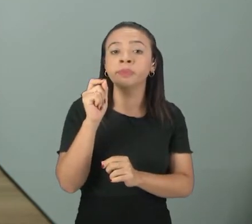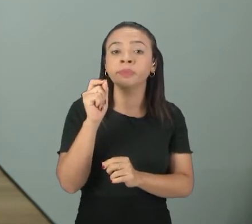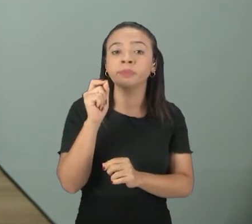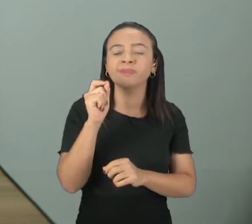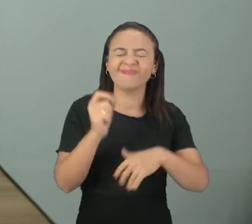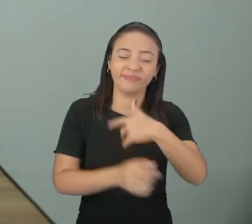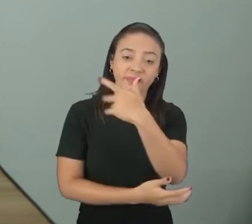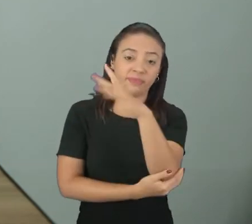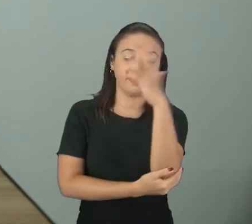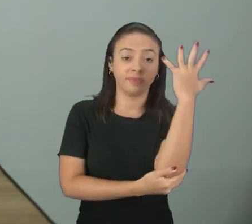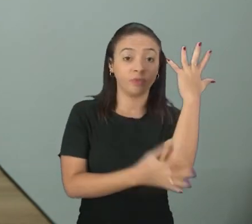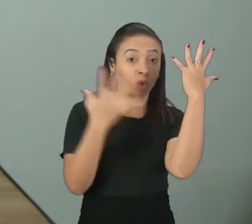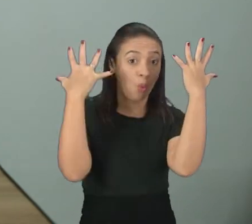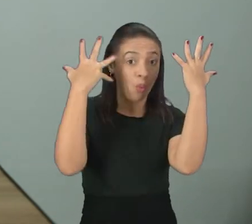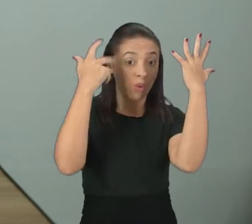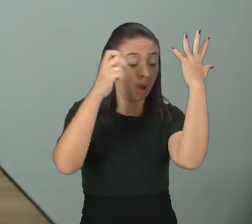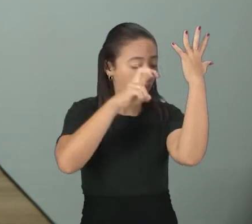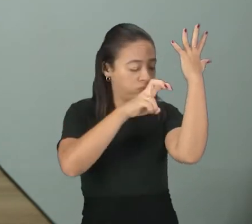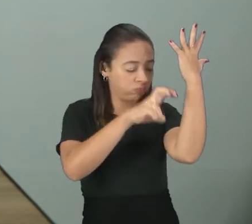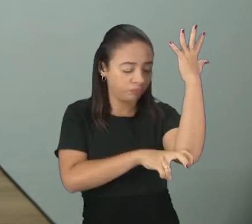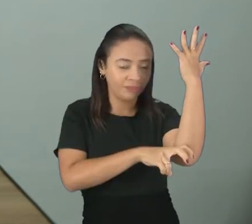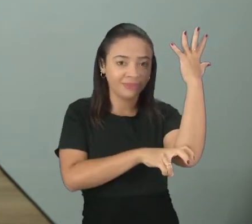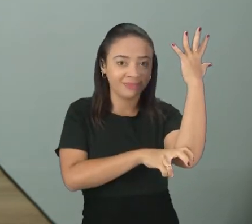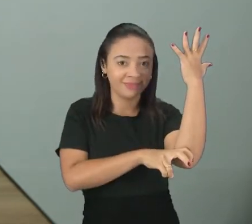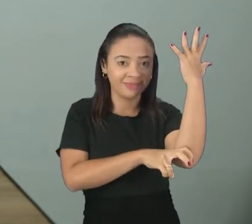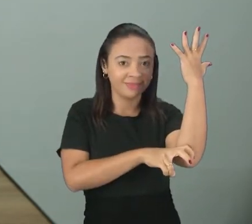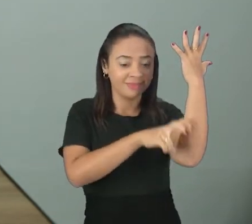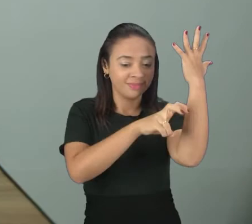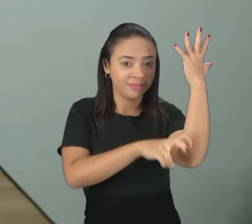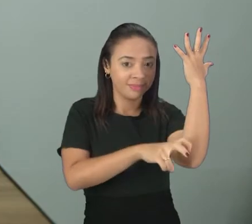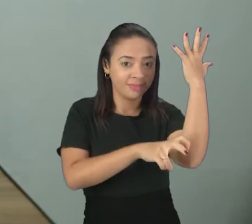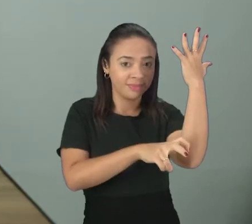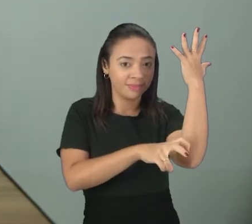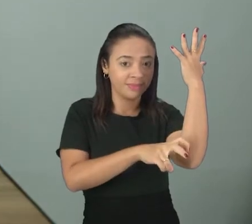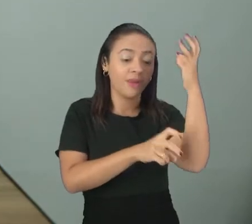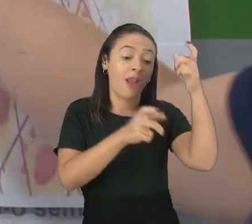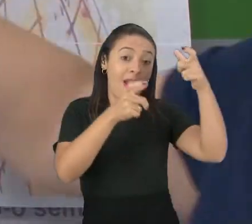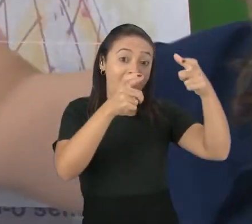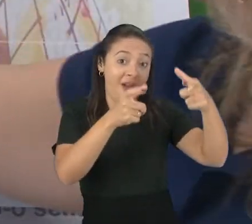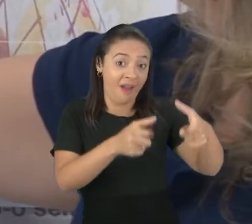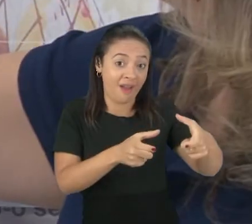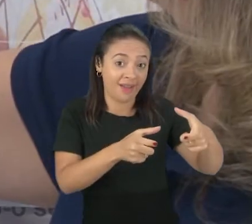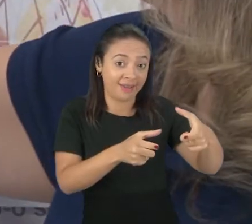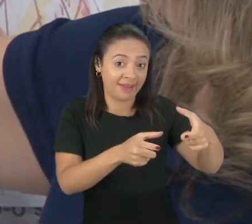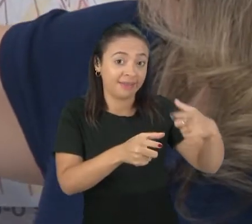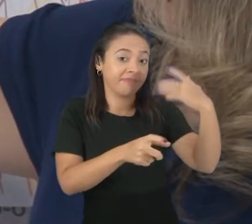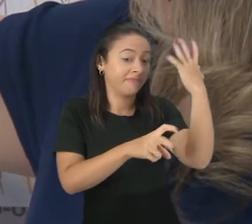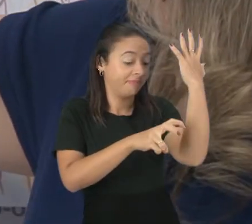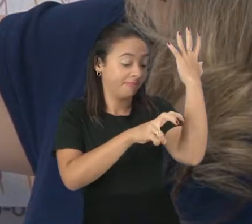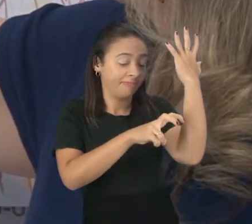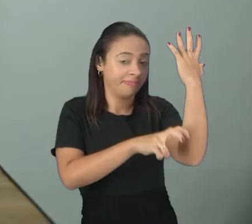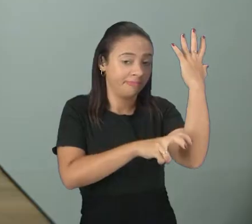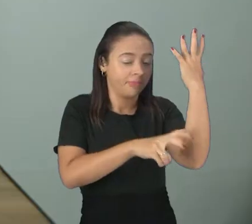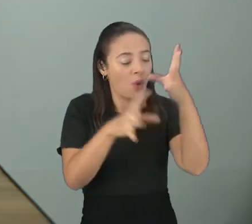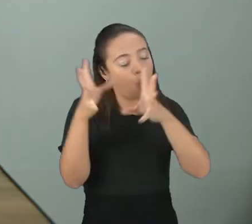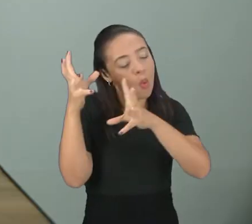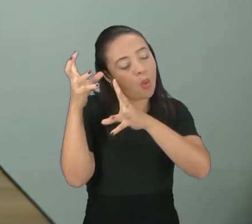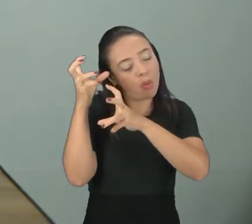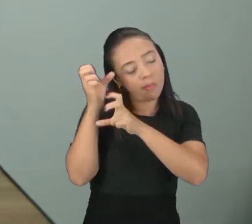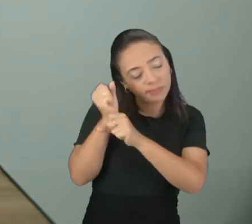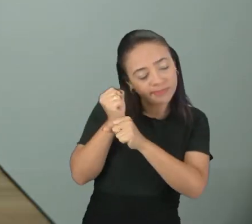ele dormia, né, à sombra de uma árvore, é um local, né? Ele estava à sombra de